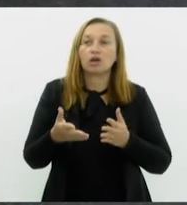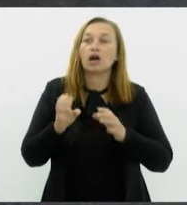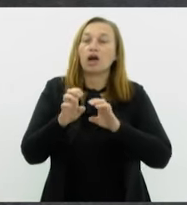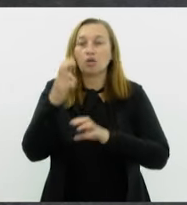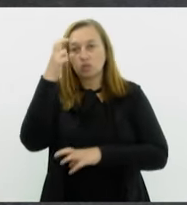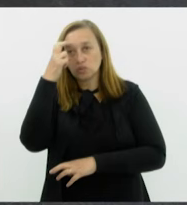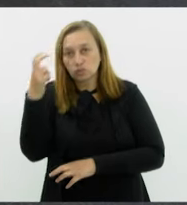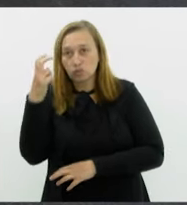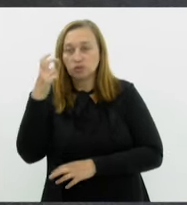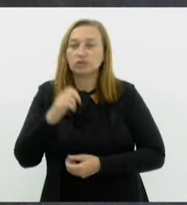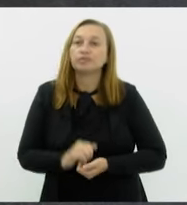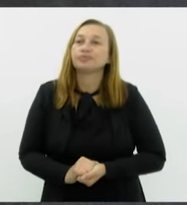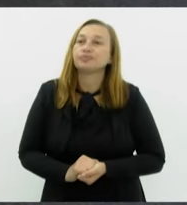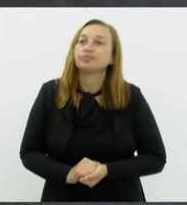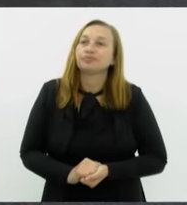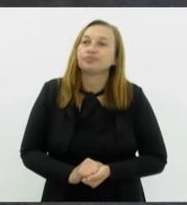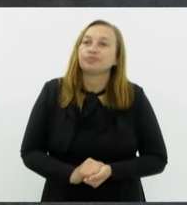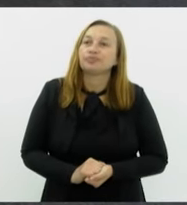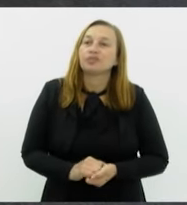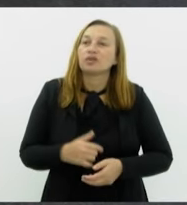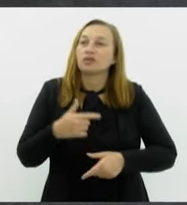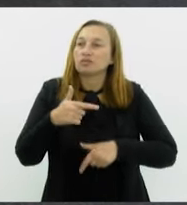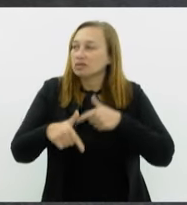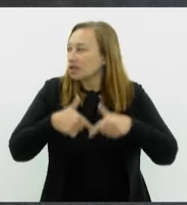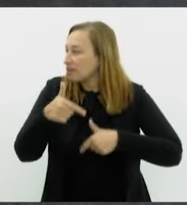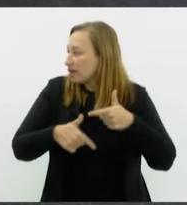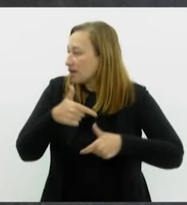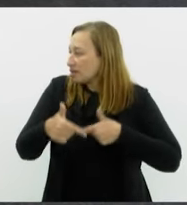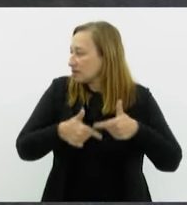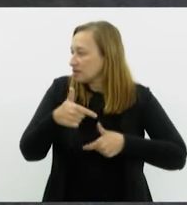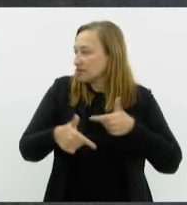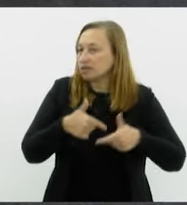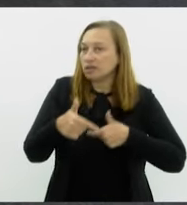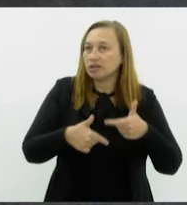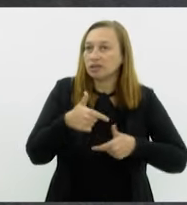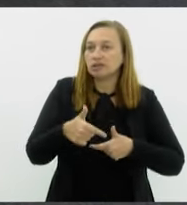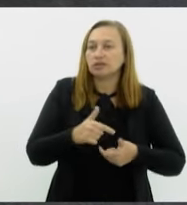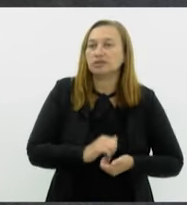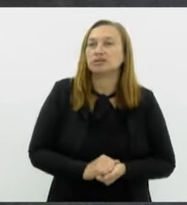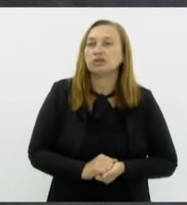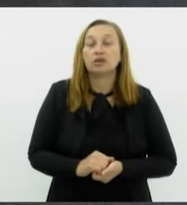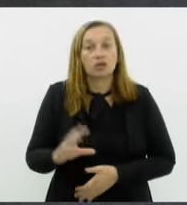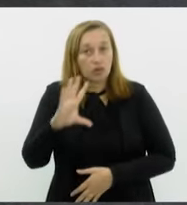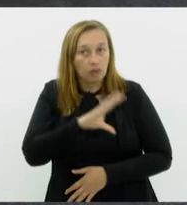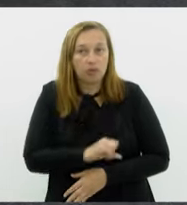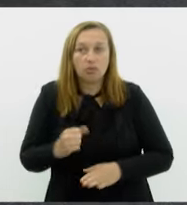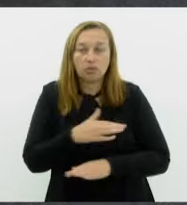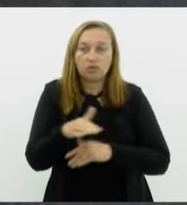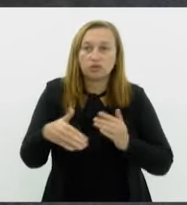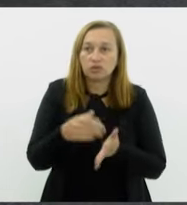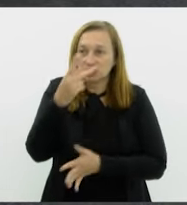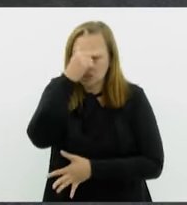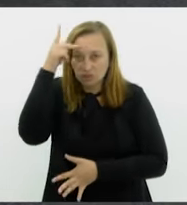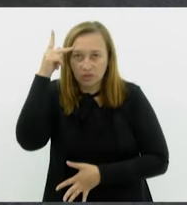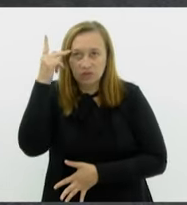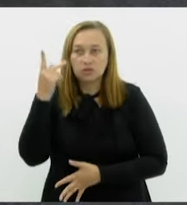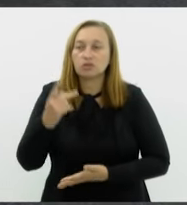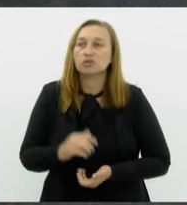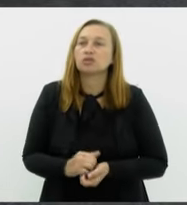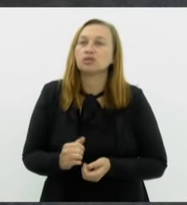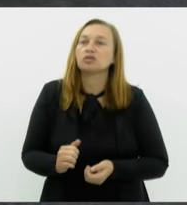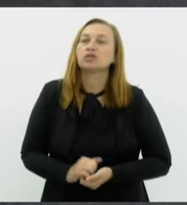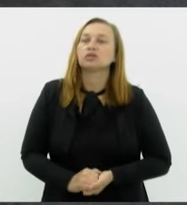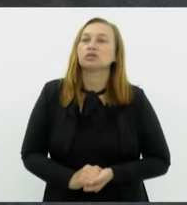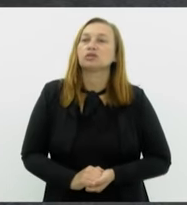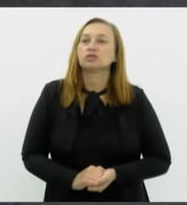cultura, contando com muito trabalho voluntário feito com muito amor por todas as pessoas que estão envolvidas sempre